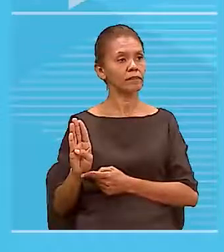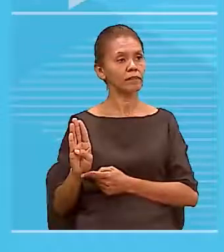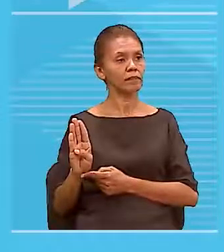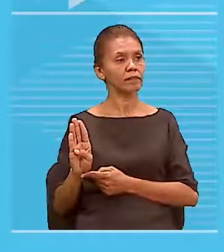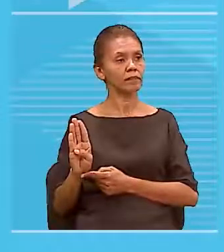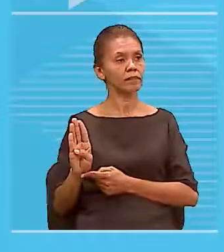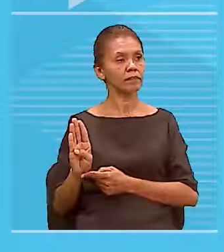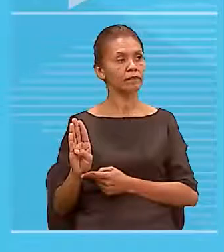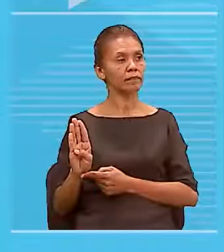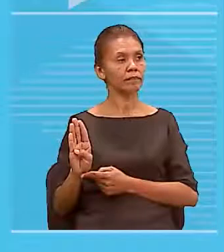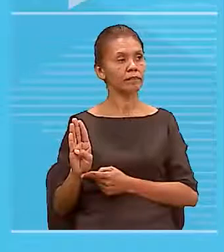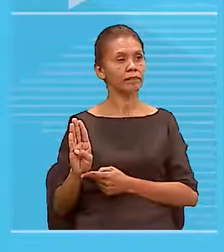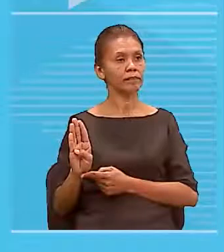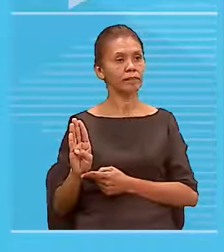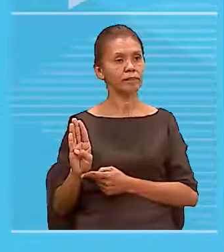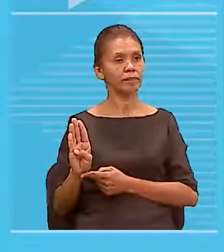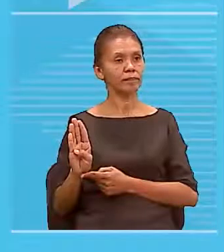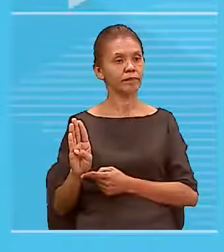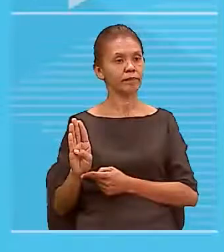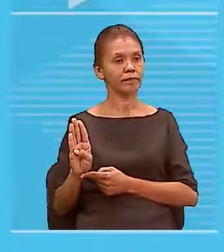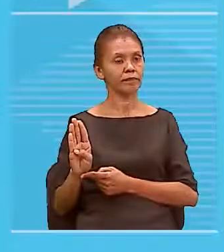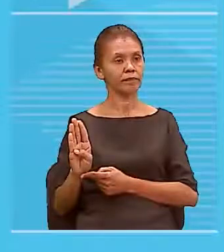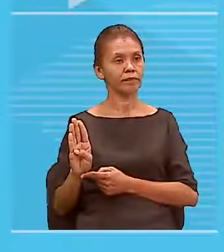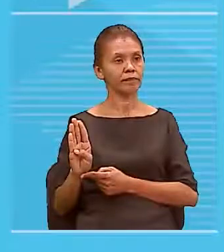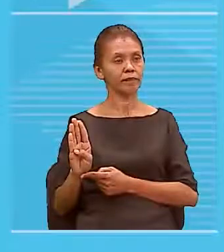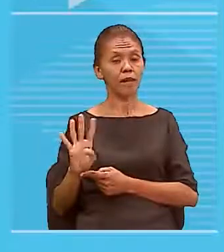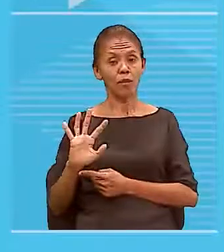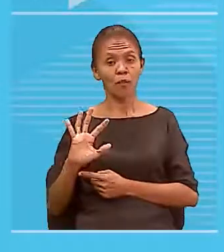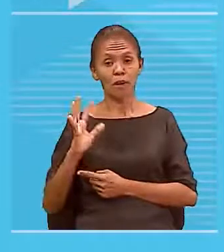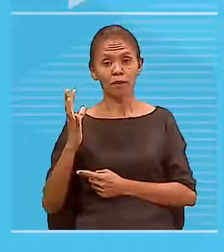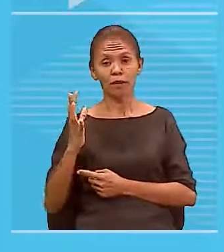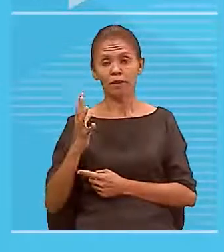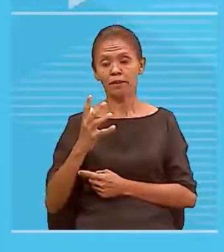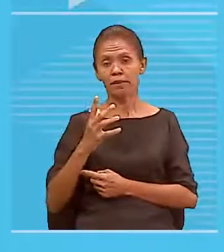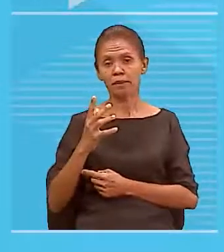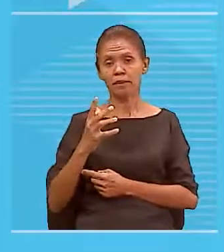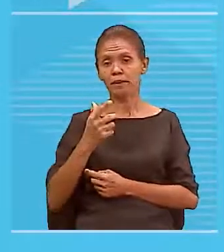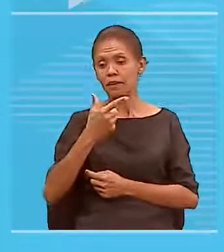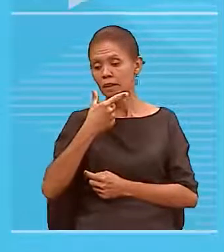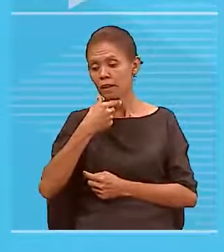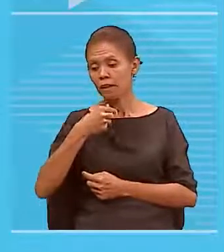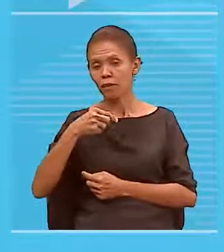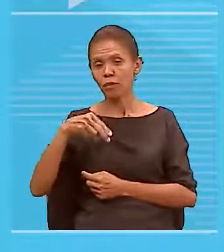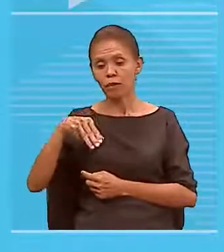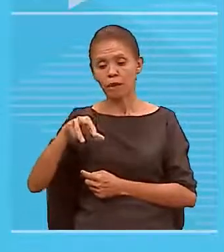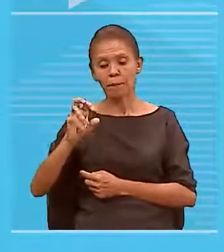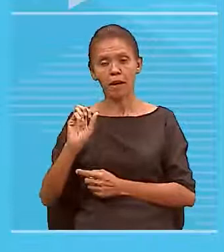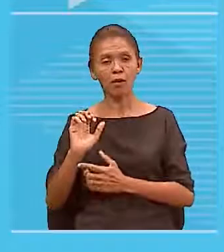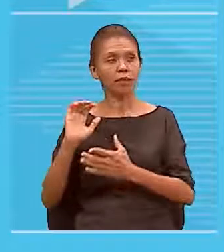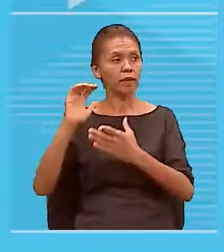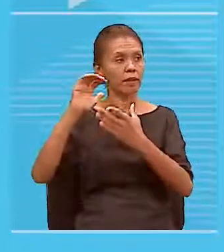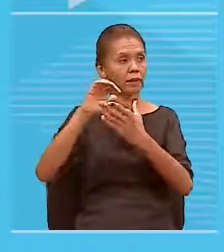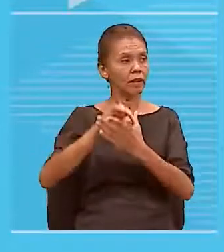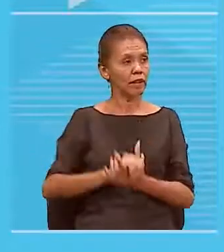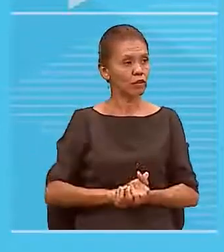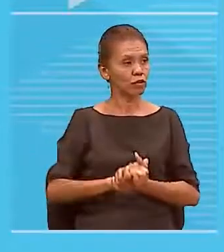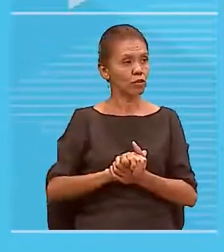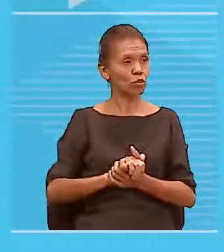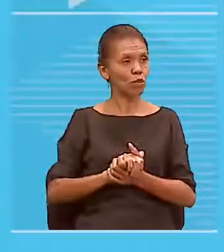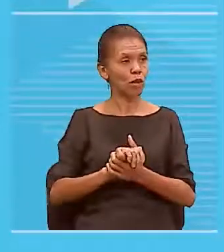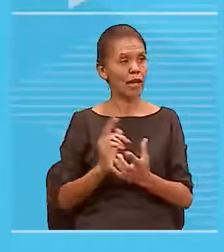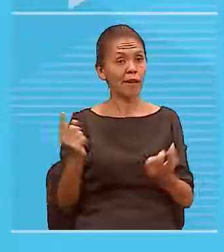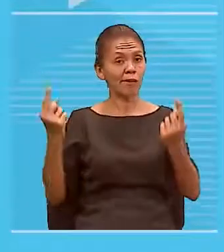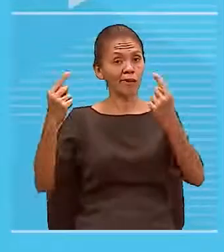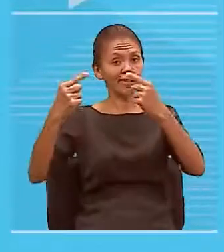contradiz acho que não acho que não acho que não